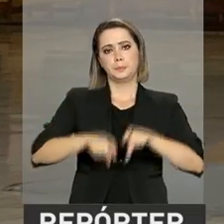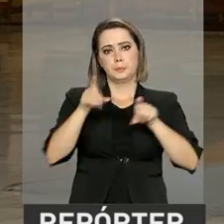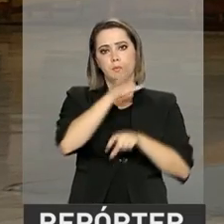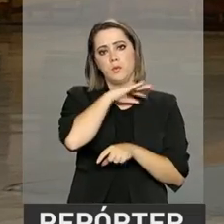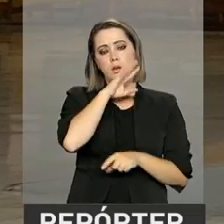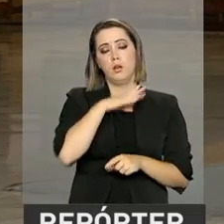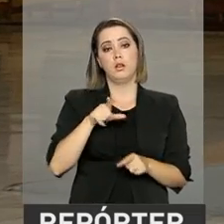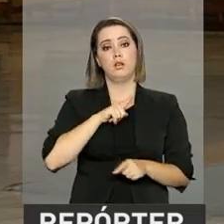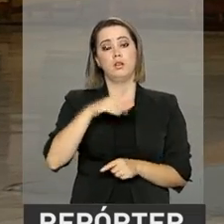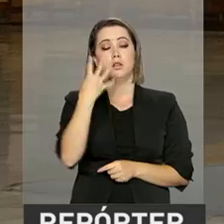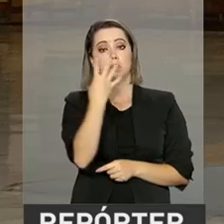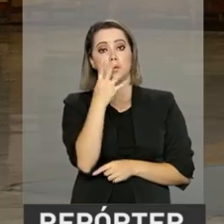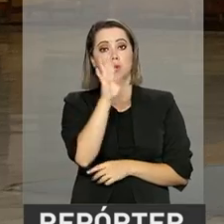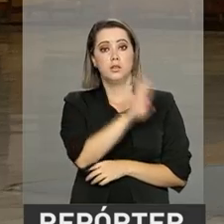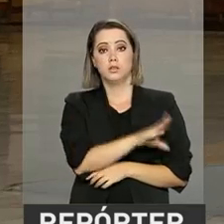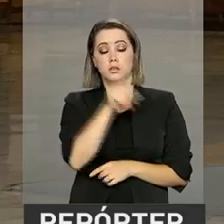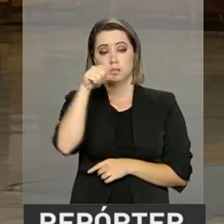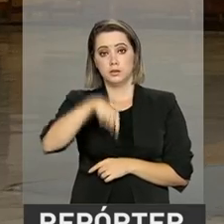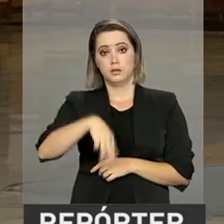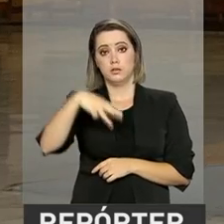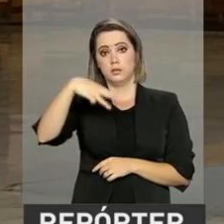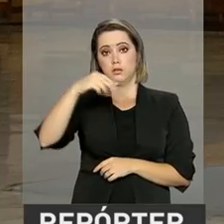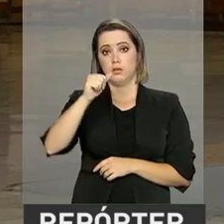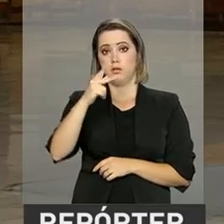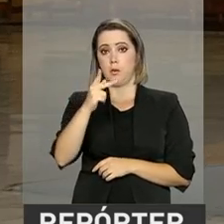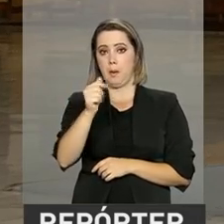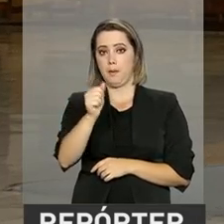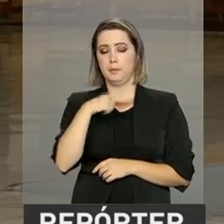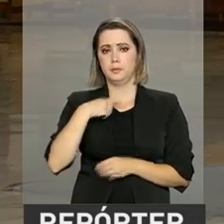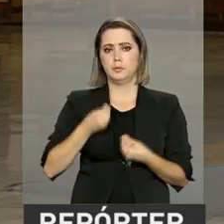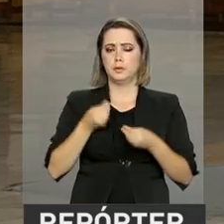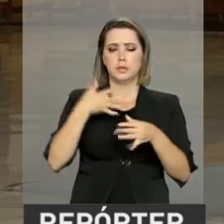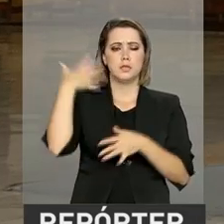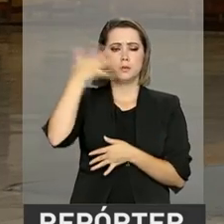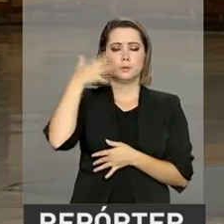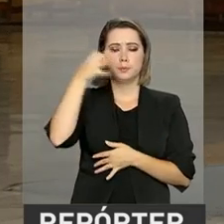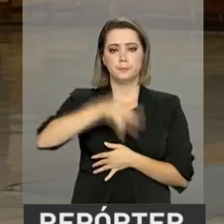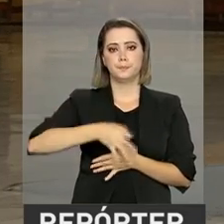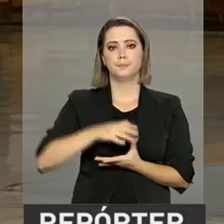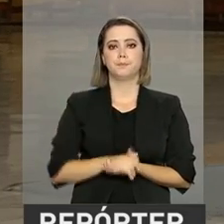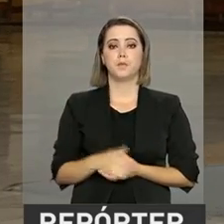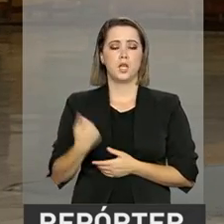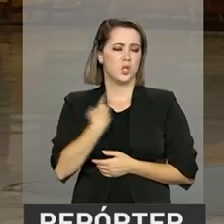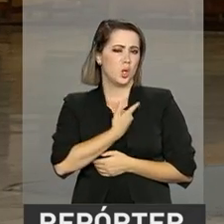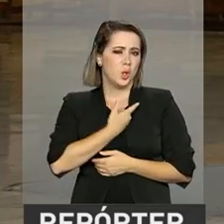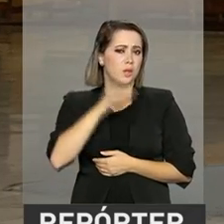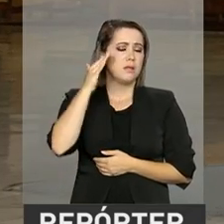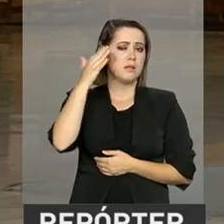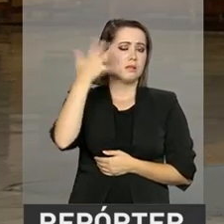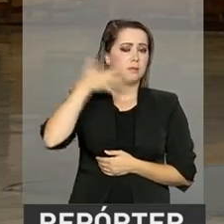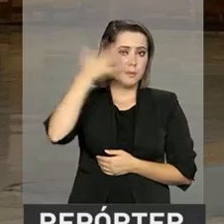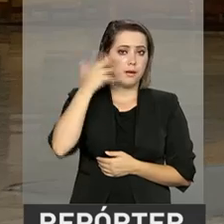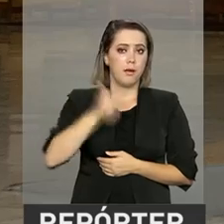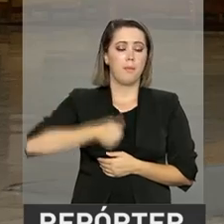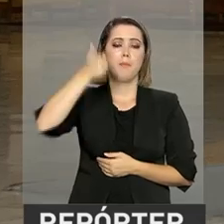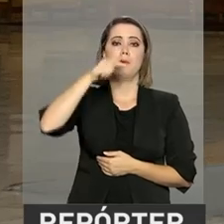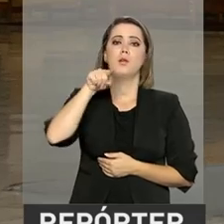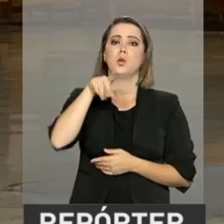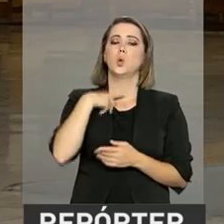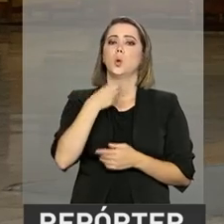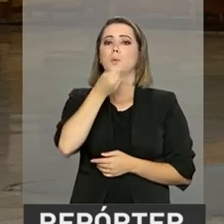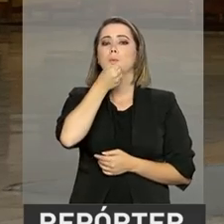coletiva na sede do mapa aqui em Brasília para dar mais esclarecimentos pra gente explicar melhor o motivo dessa